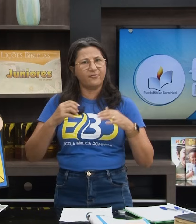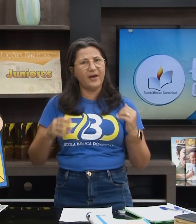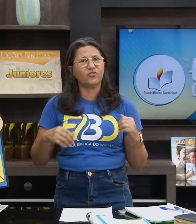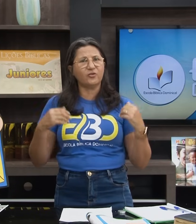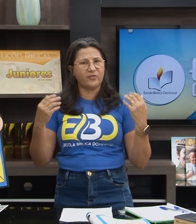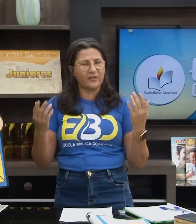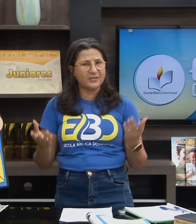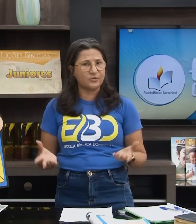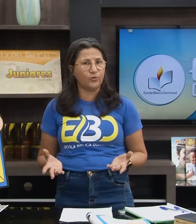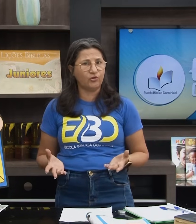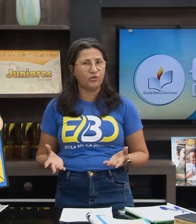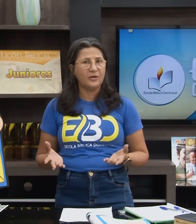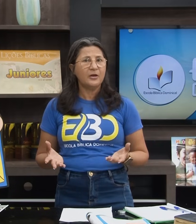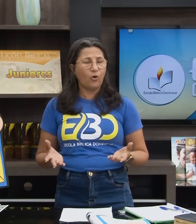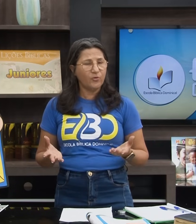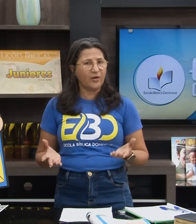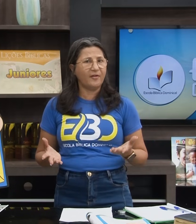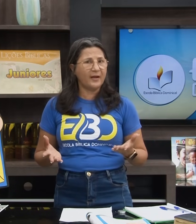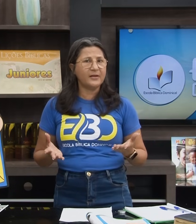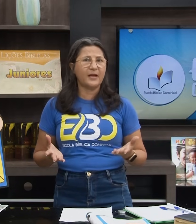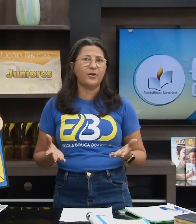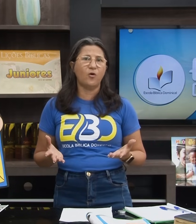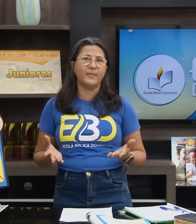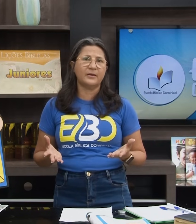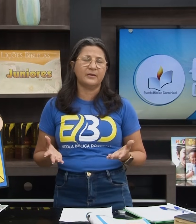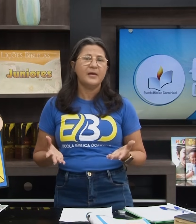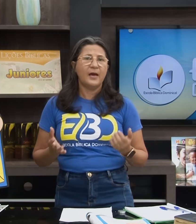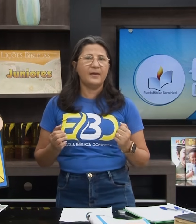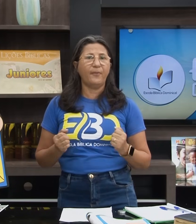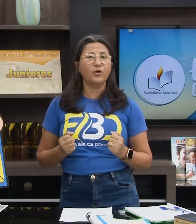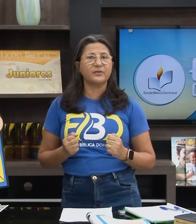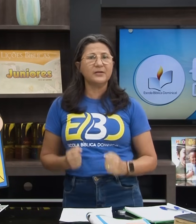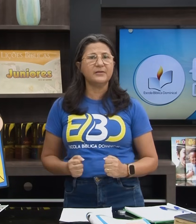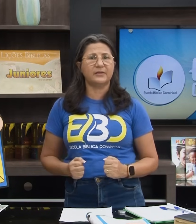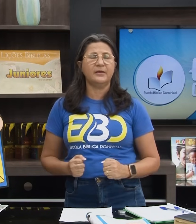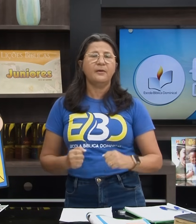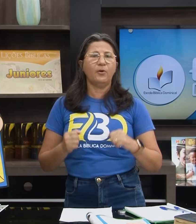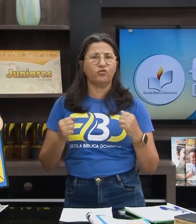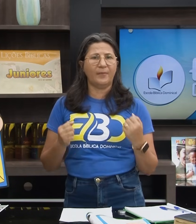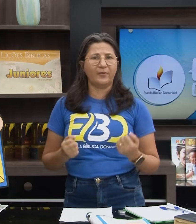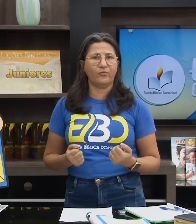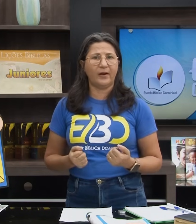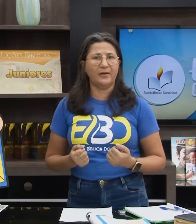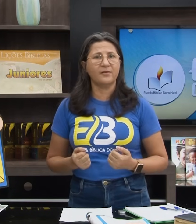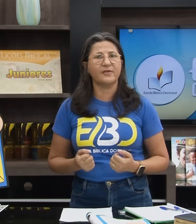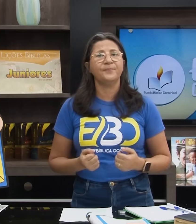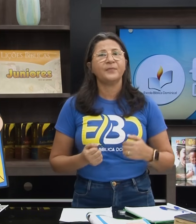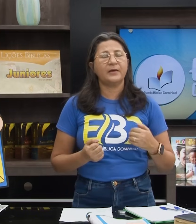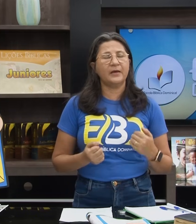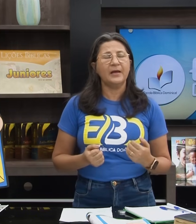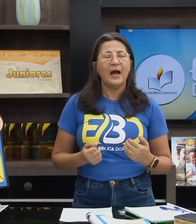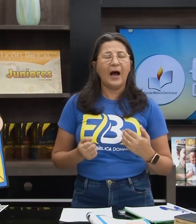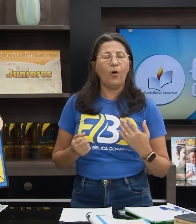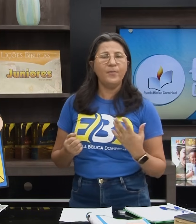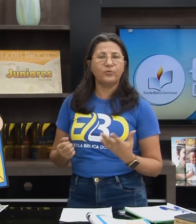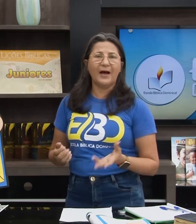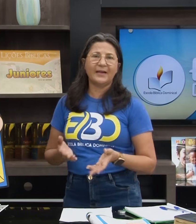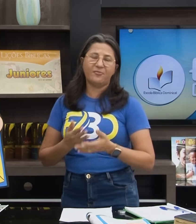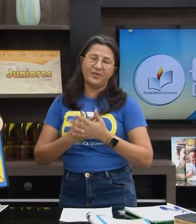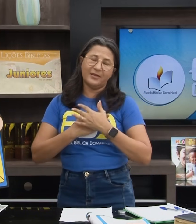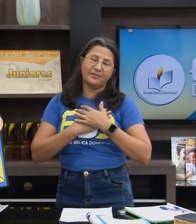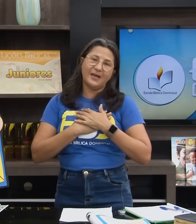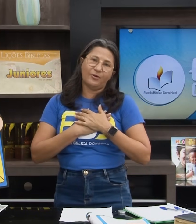humildade através das nossas ações como eu já falei anteriormente é importante mostrar pra sua criança que a